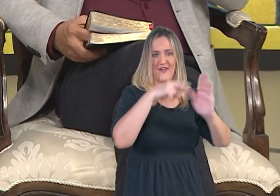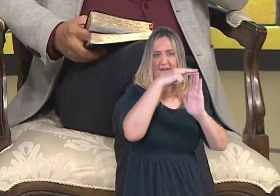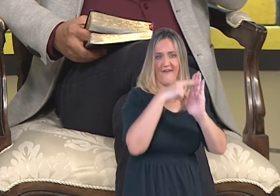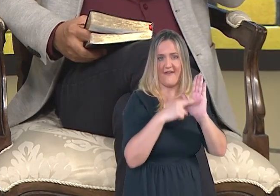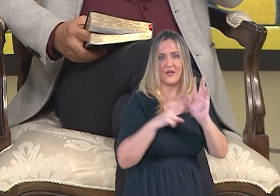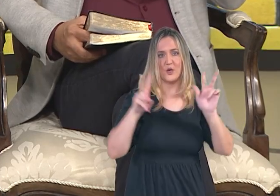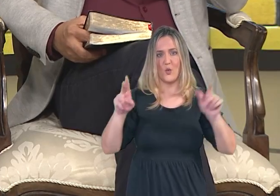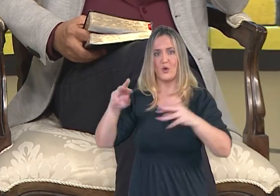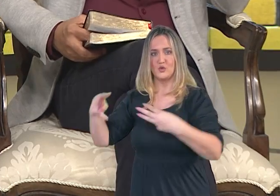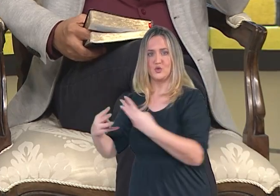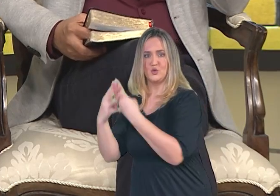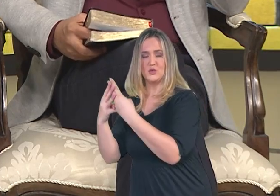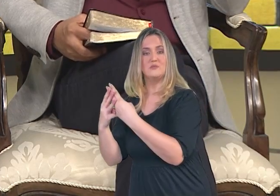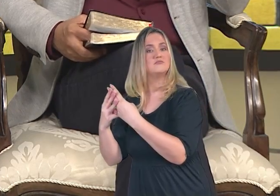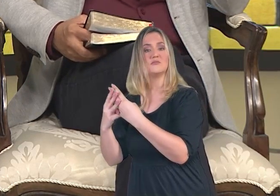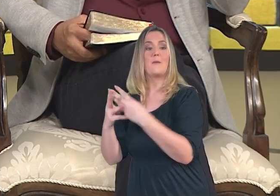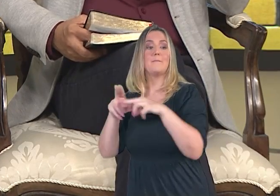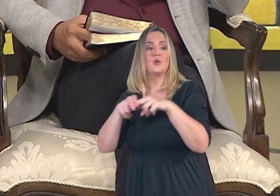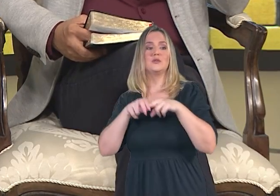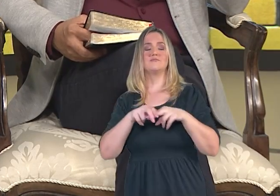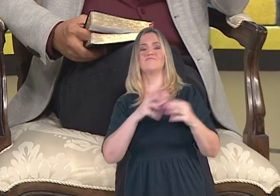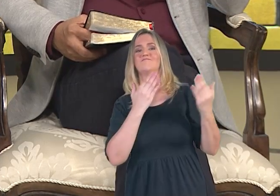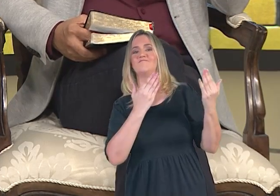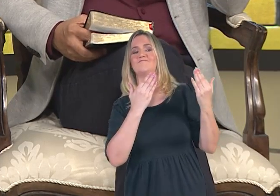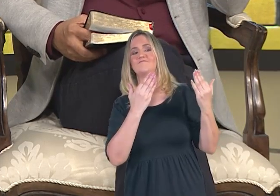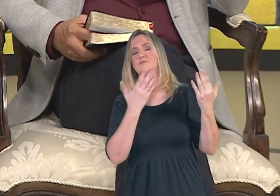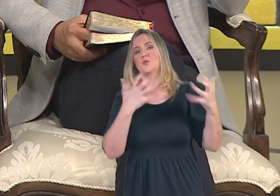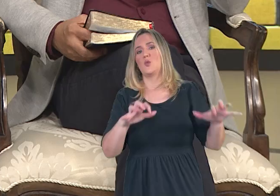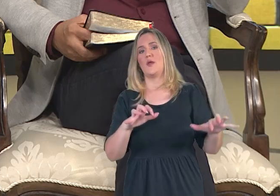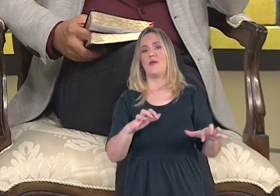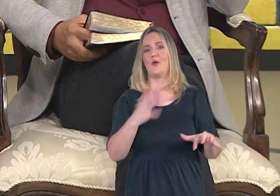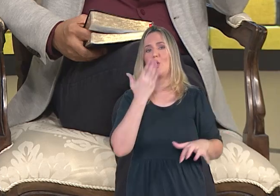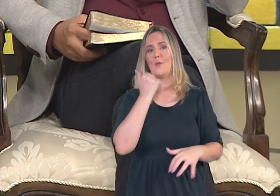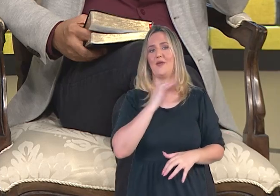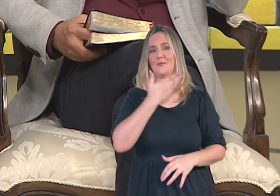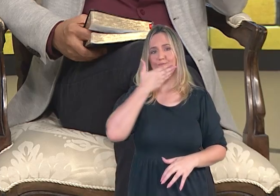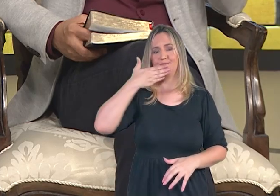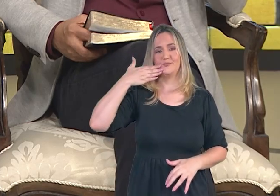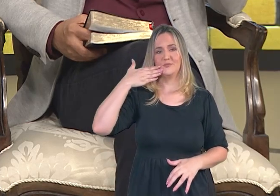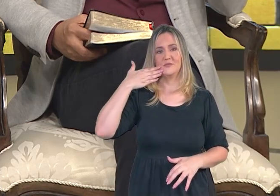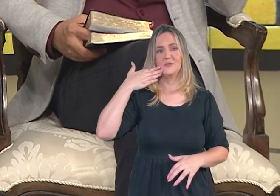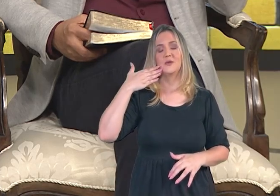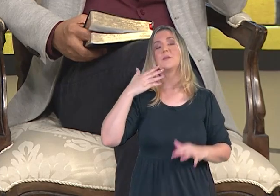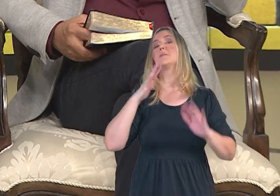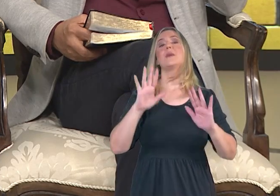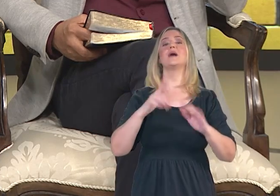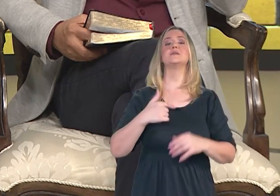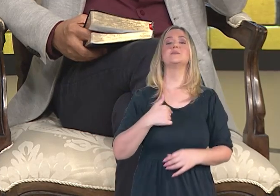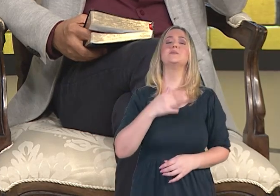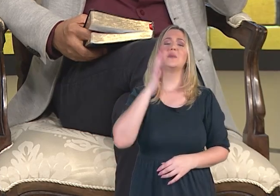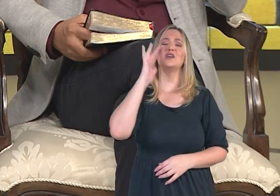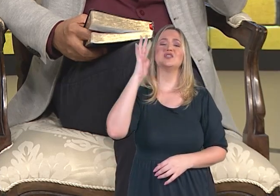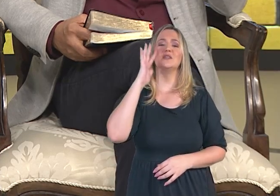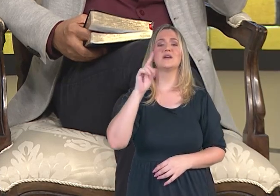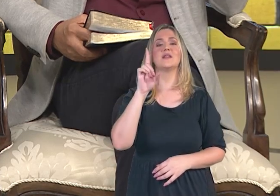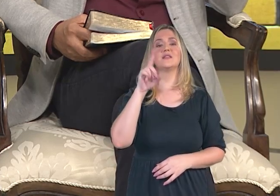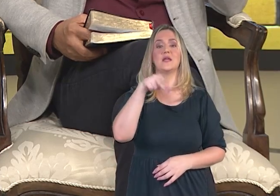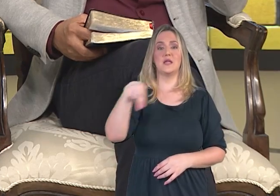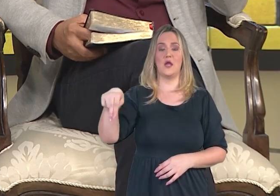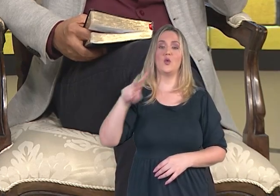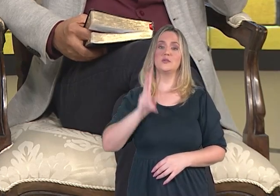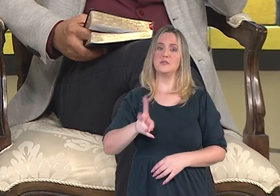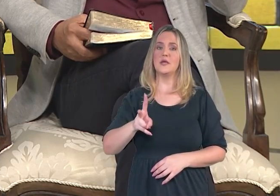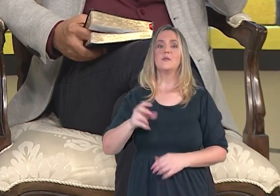judaica. Agora, em Daniel capítulo 10, tendo sido ele a pessoa de comando no reino de Nabucodonosor por